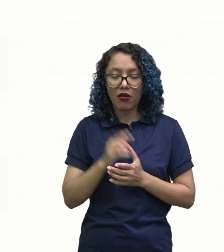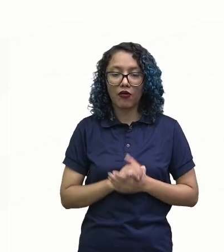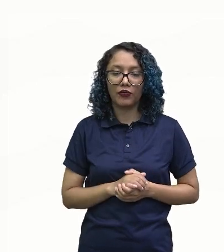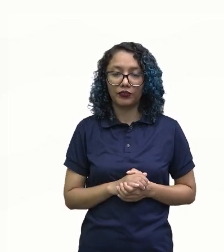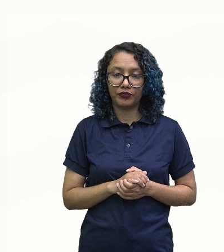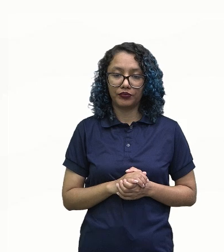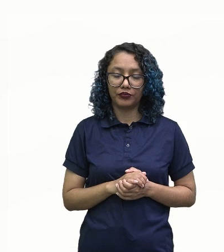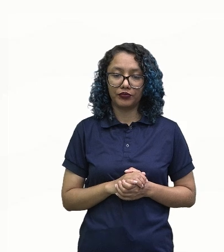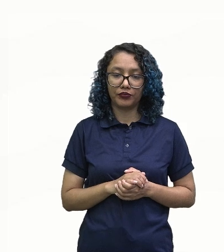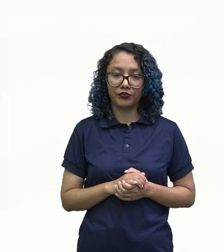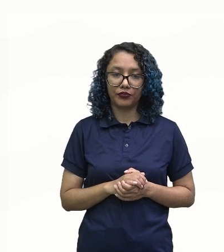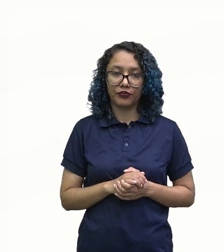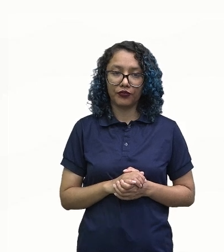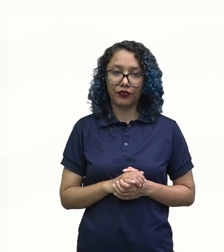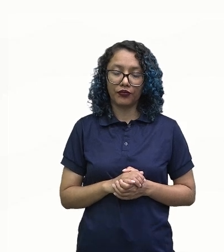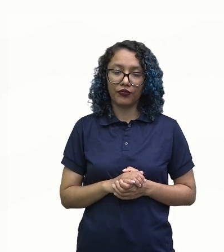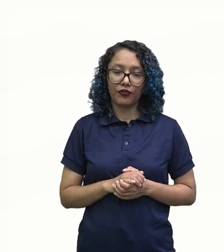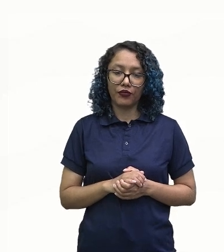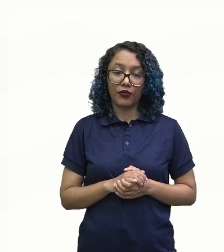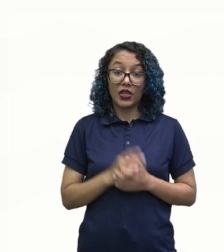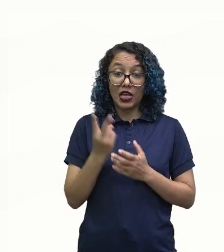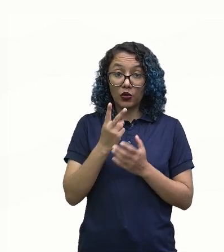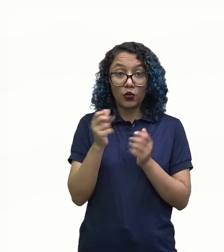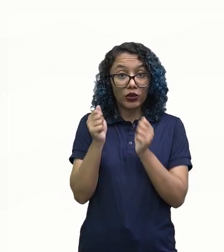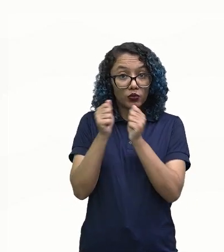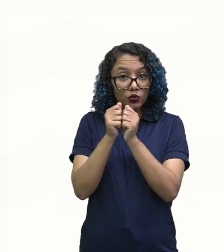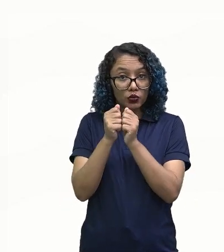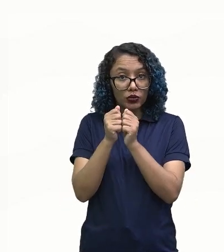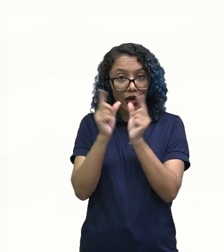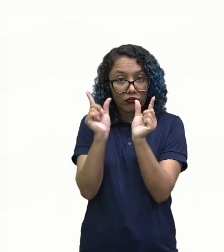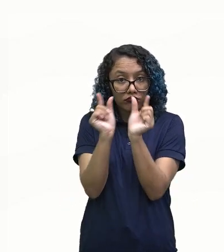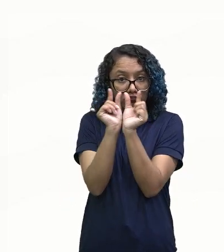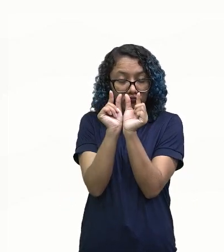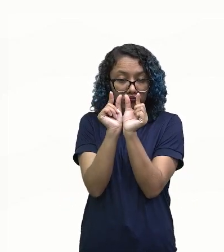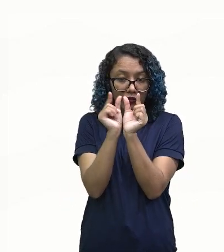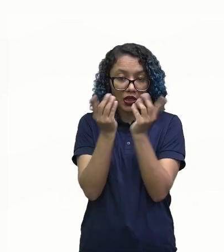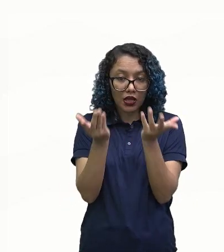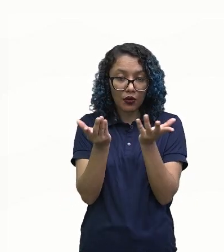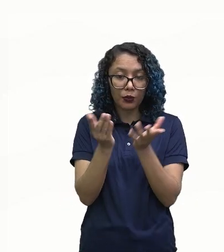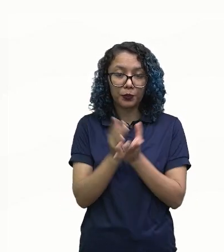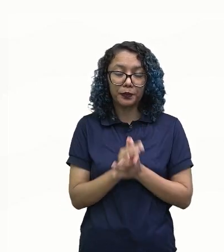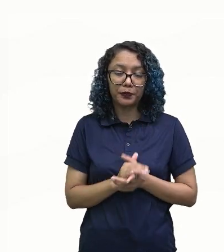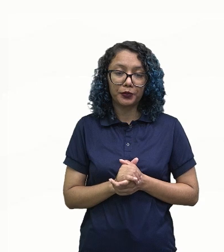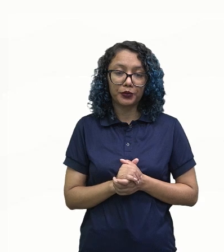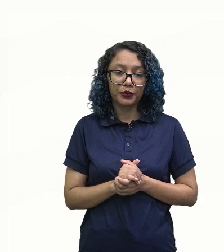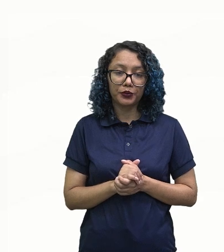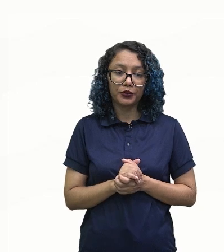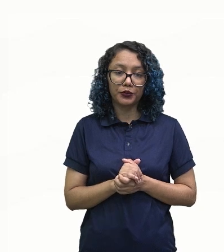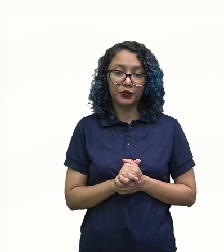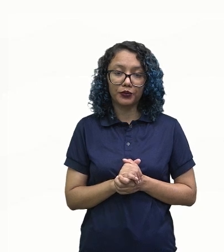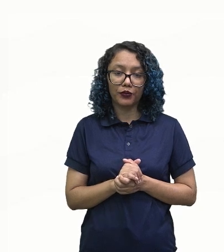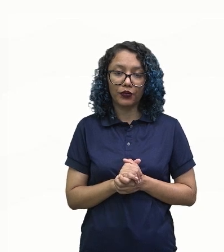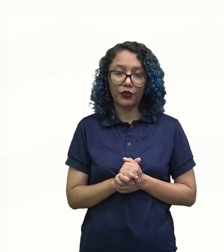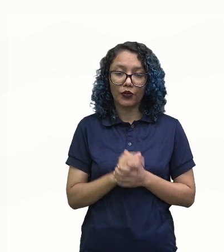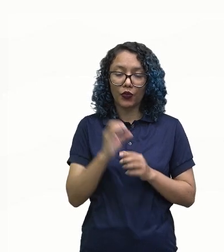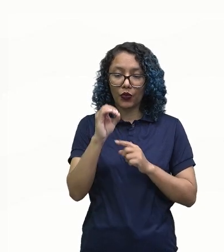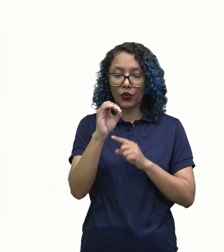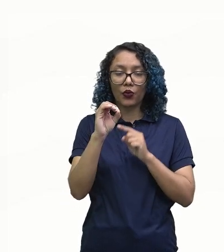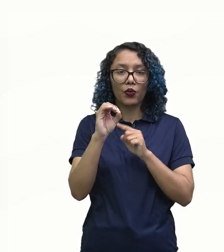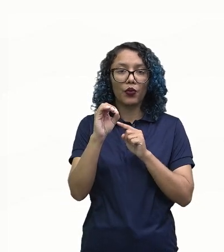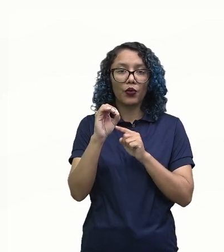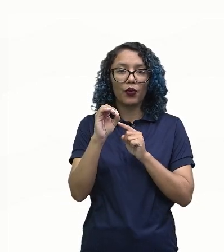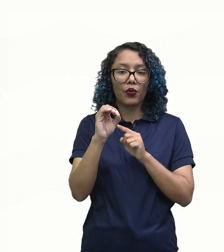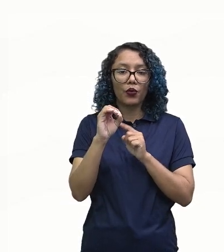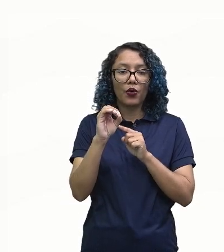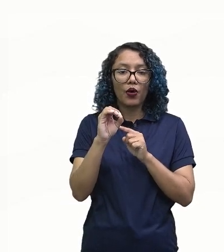Ok? E elas estão juntas. Logo, no caso aqui, o O é